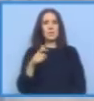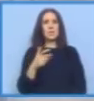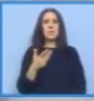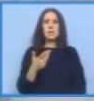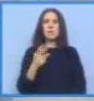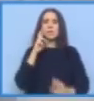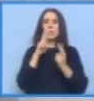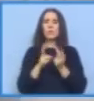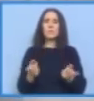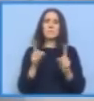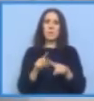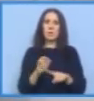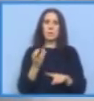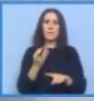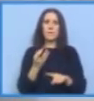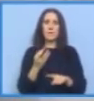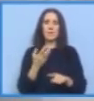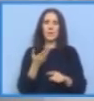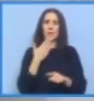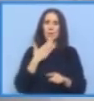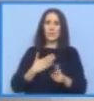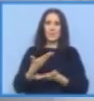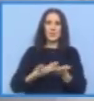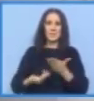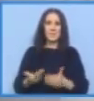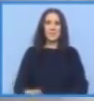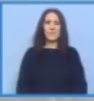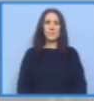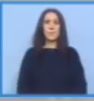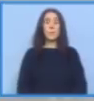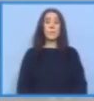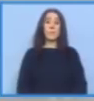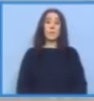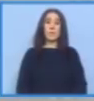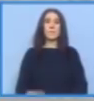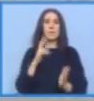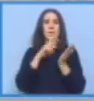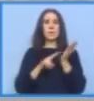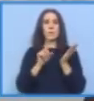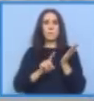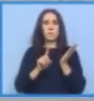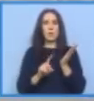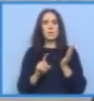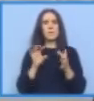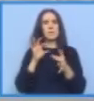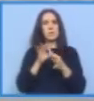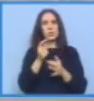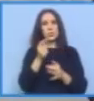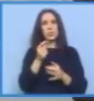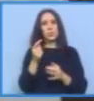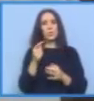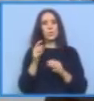e o reencontro também acaba por ser compensador. A primeira leitura, e depois também acho que um bocadinho relacionado com o